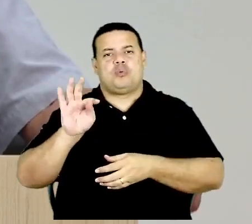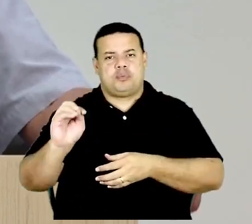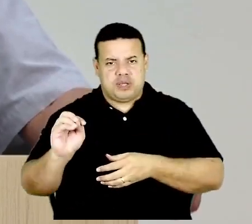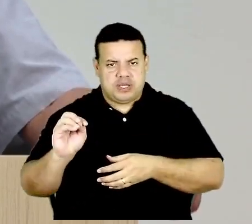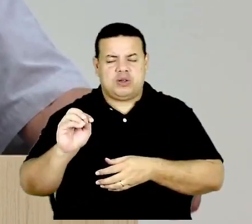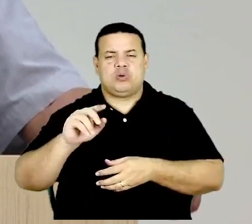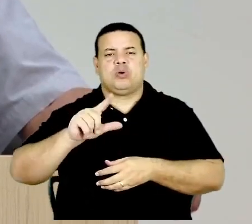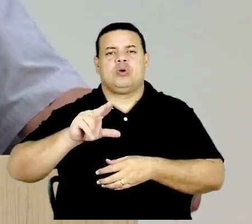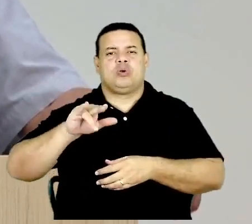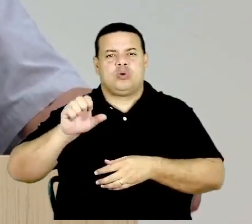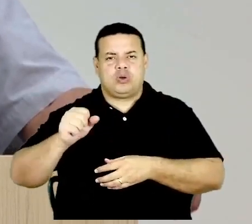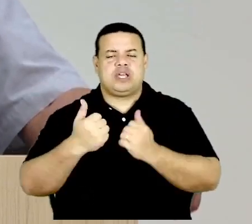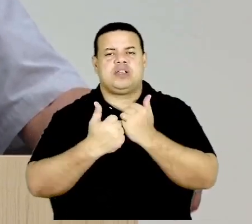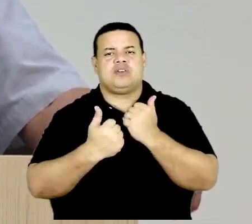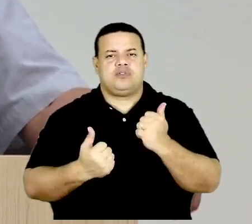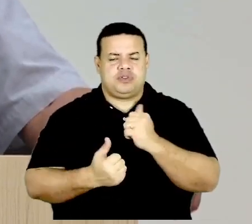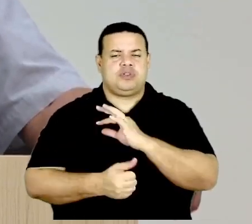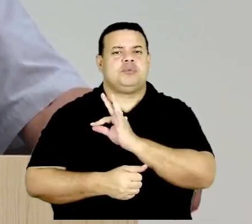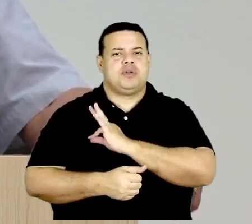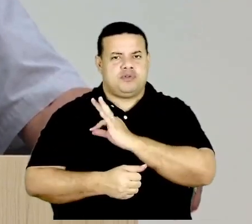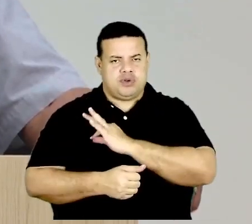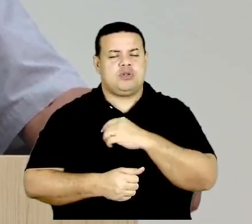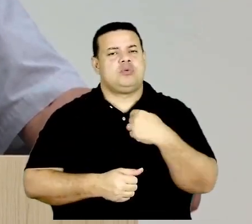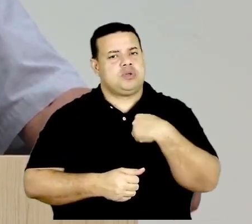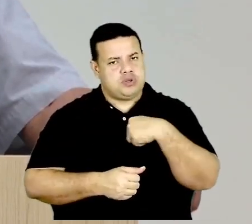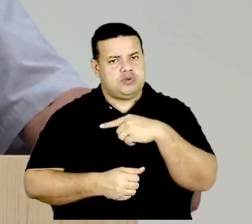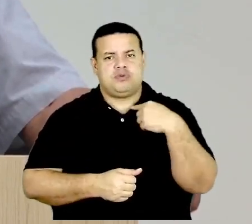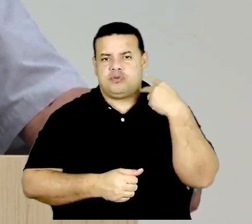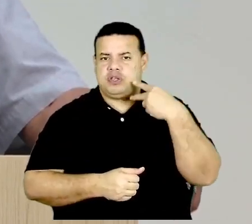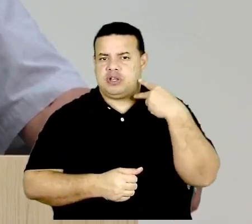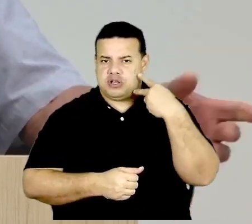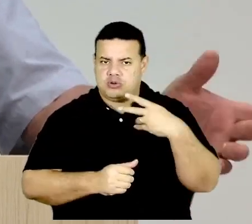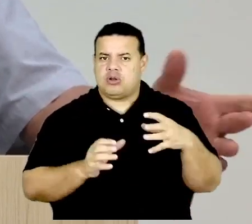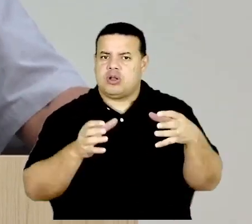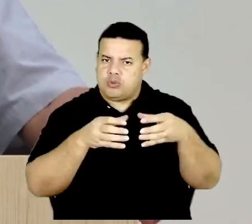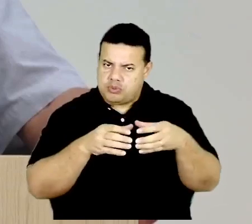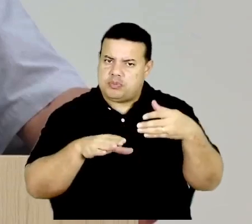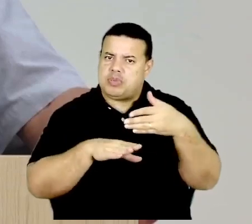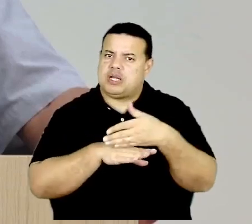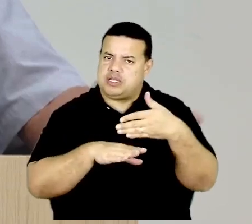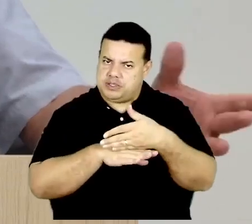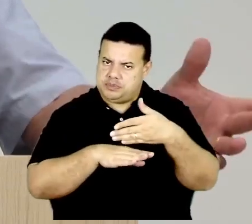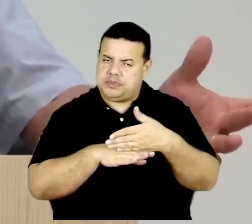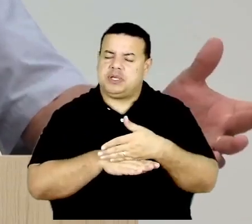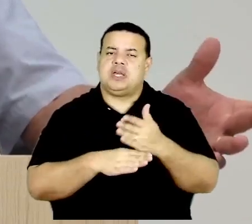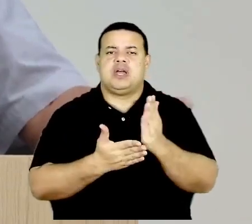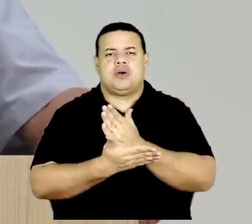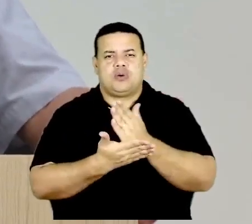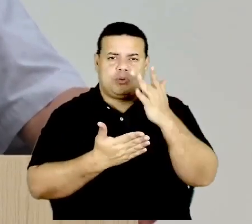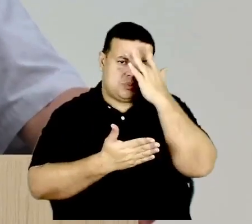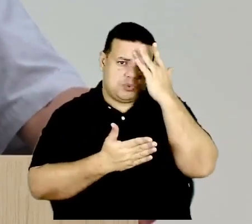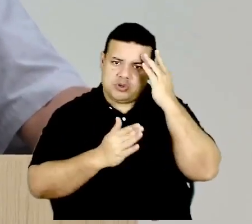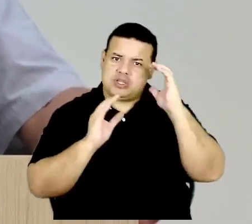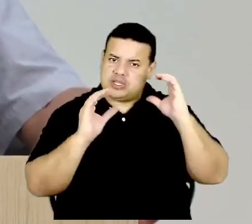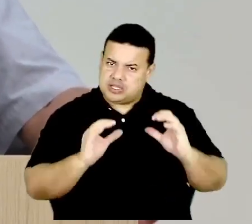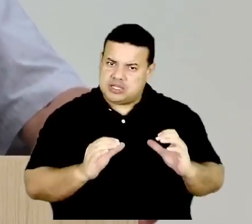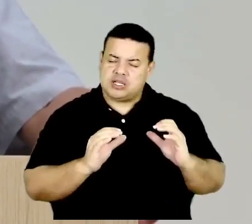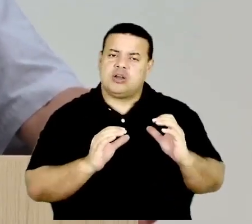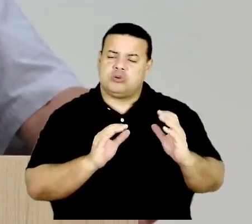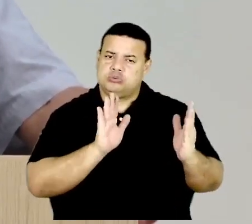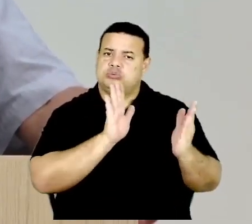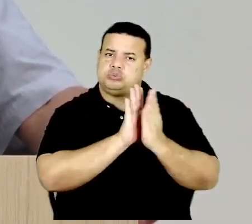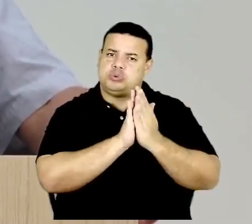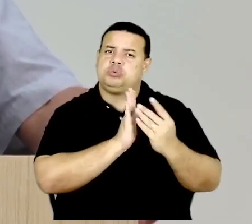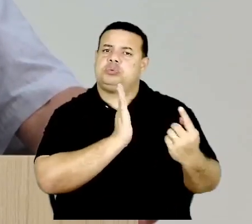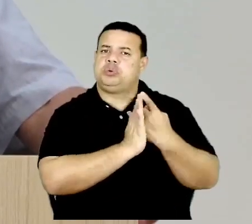Giliade, e eu também, como vereador daquela comunidade, alguns munícipes, durante a semana, vieram me questionar em